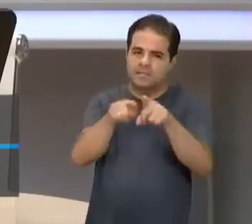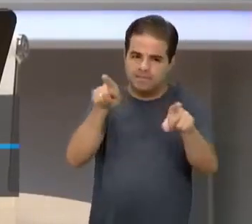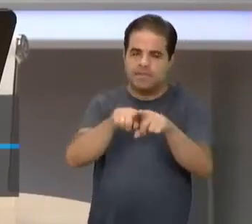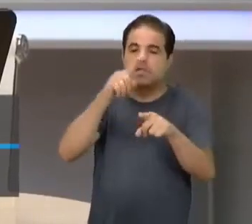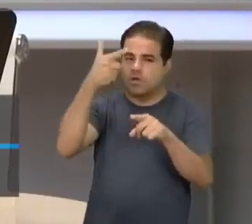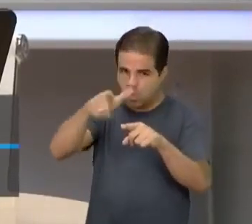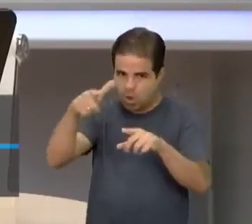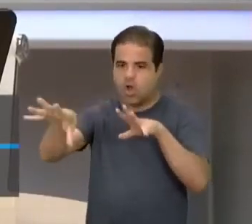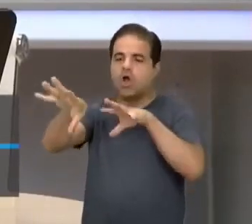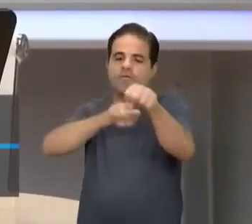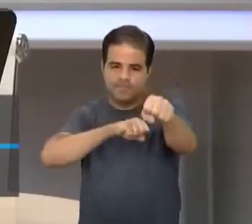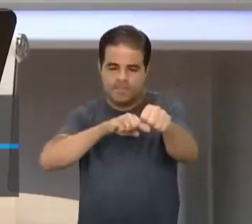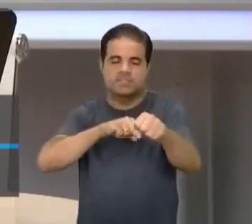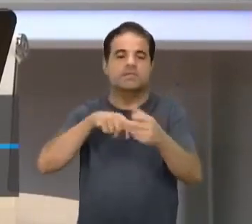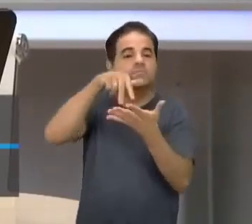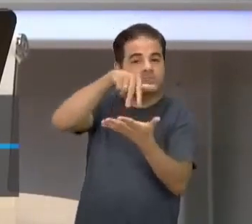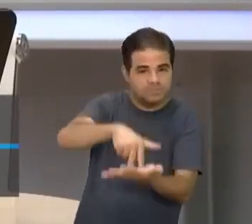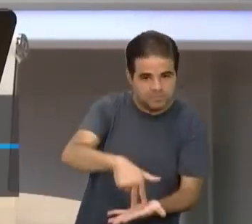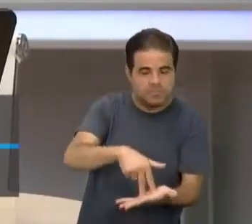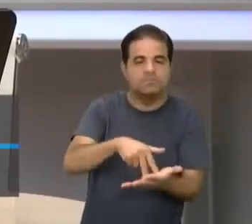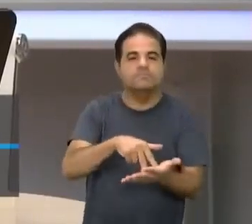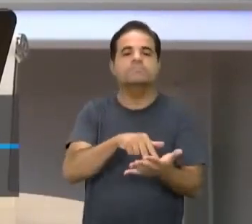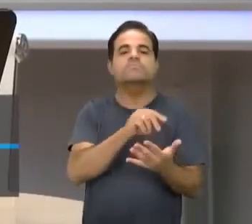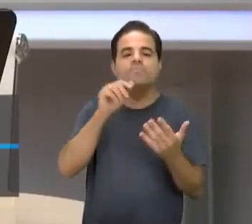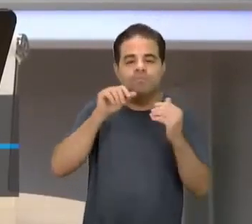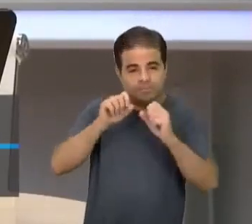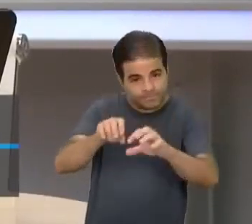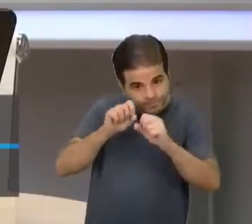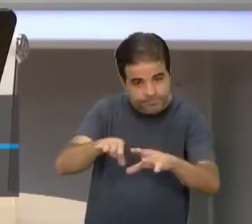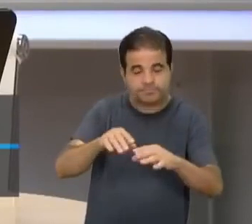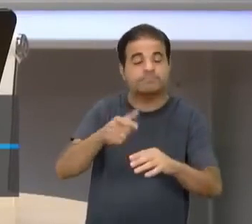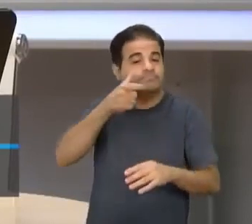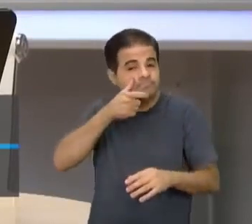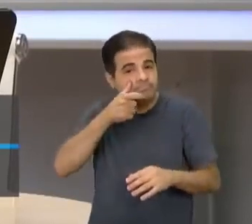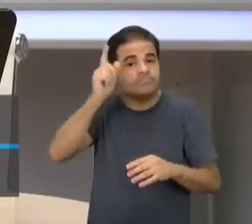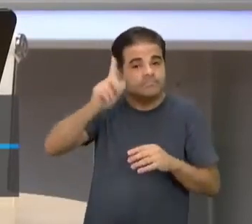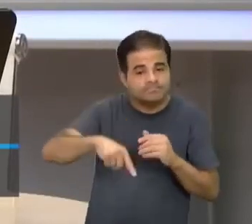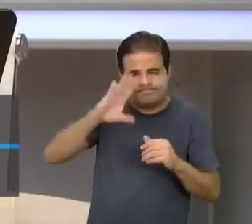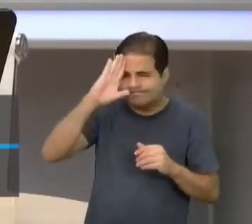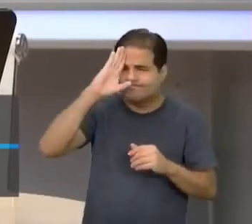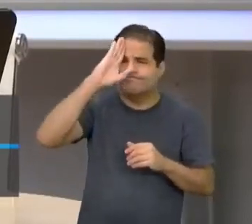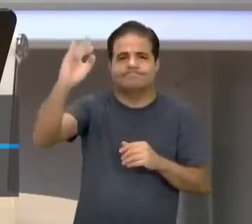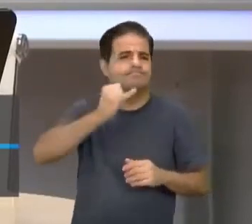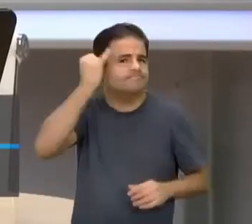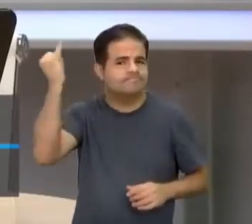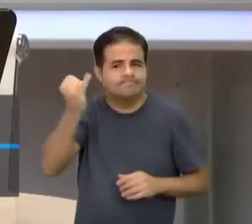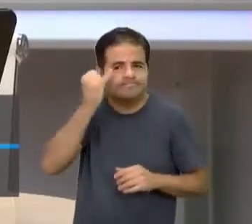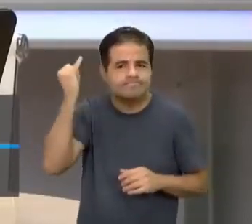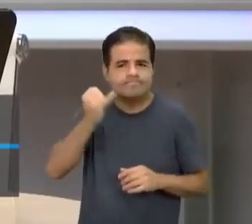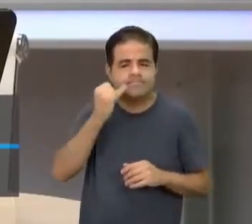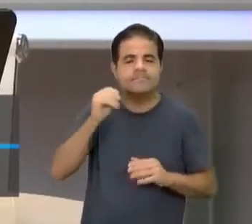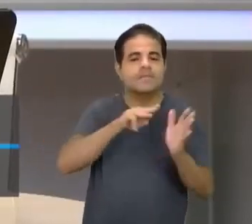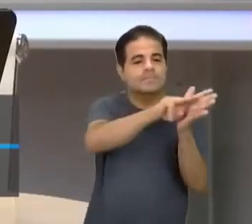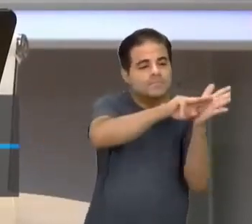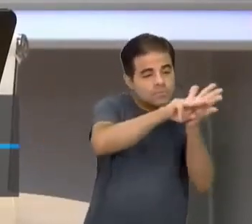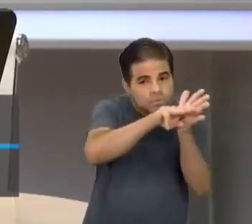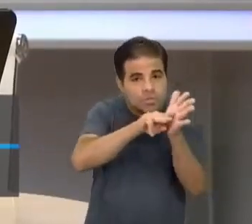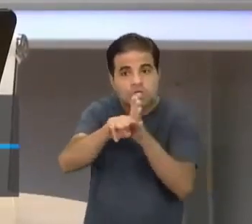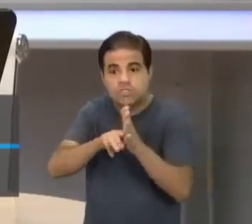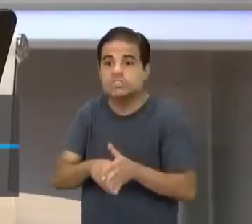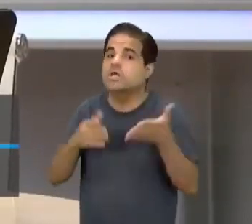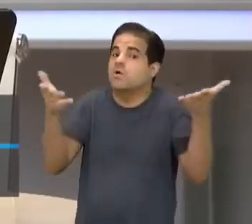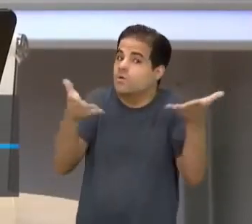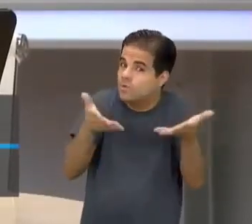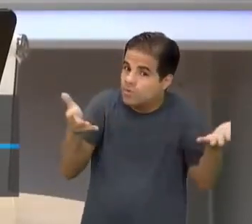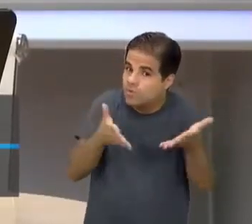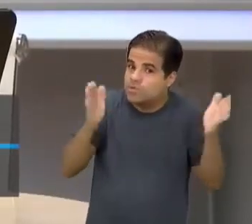outras formações que o protagonismo no programa de ensino integral ele também é considerado uma premissa e ele também é considerado uma metodologia, tá? Mas